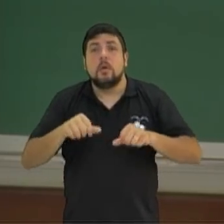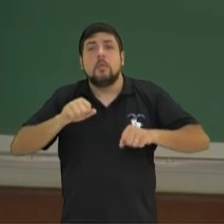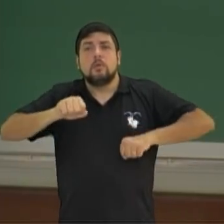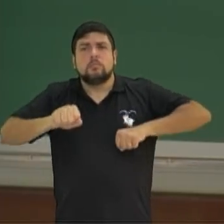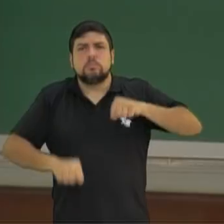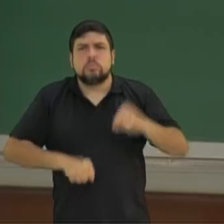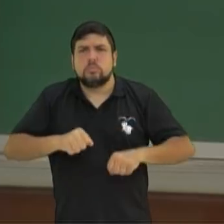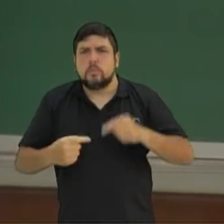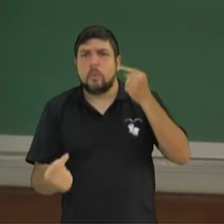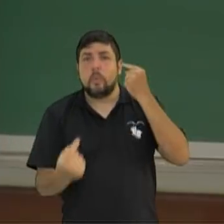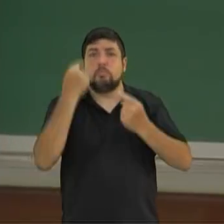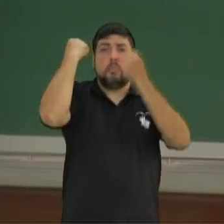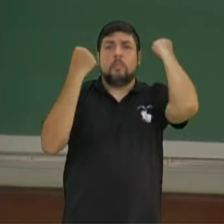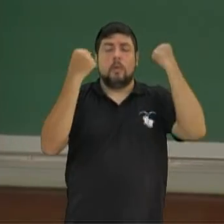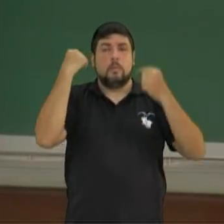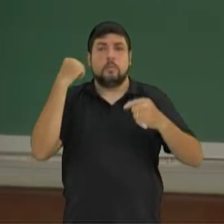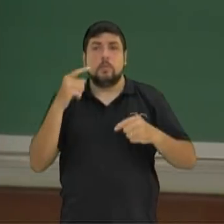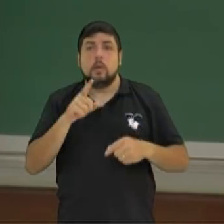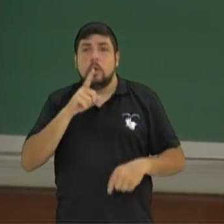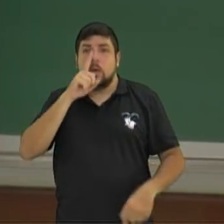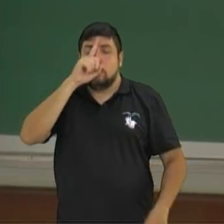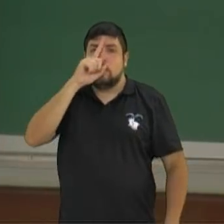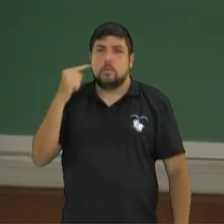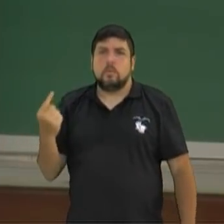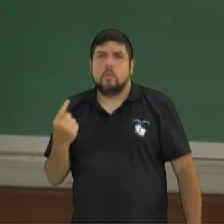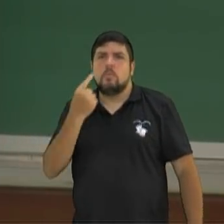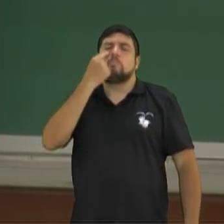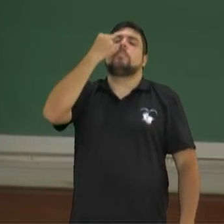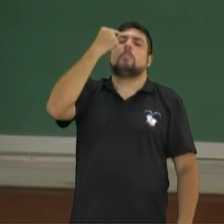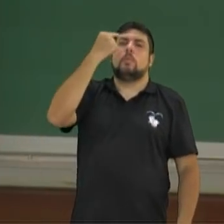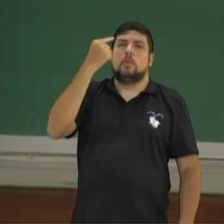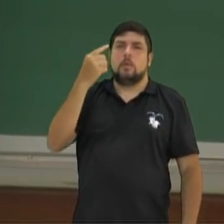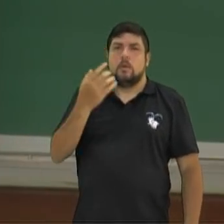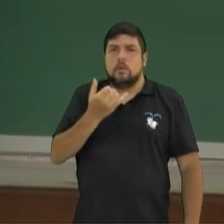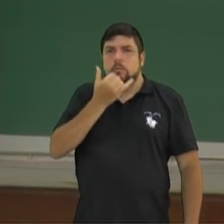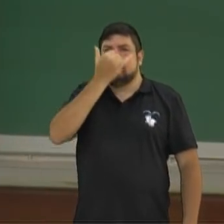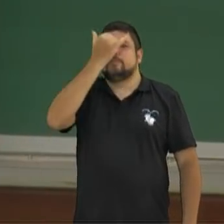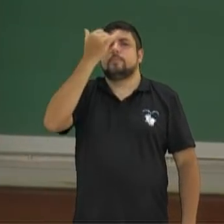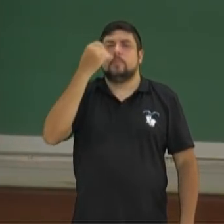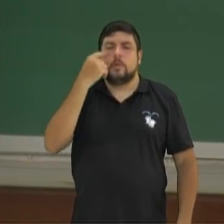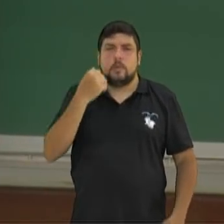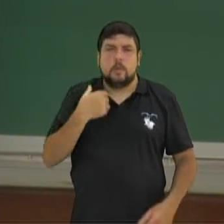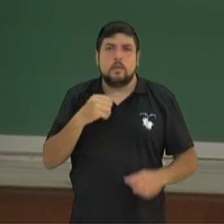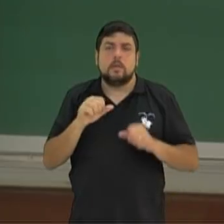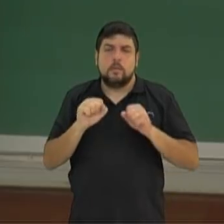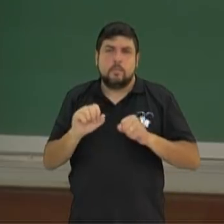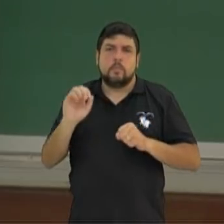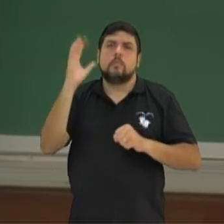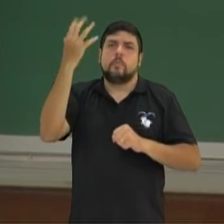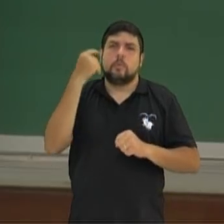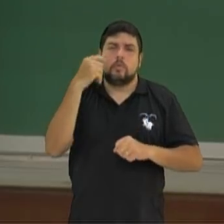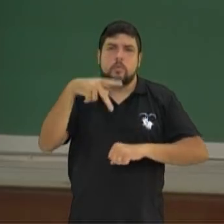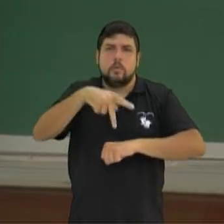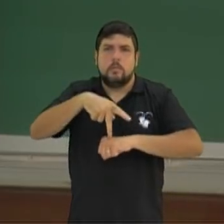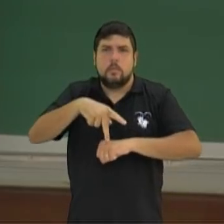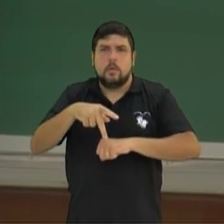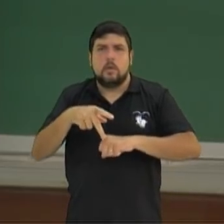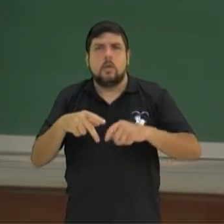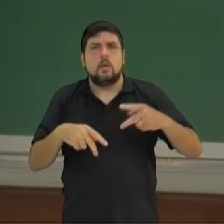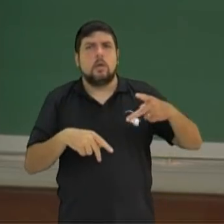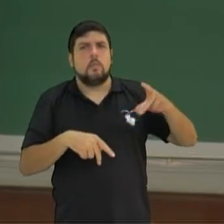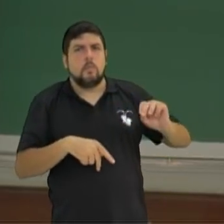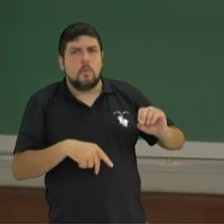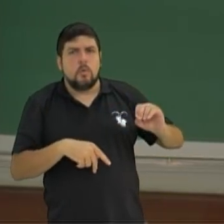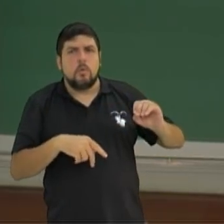da bicicleta pode levantar isso da trilha e você acabar levando alguma pedrinha, poeira